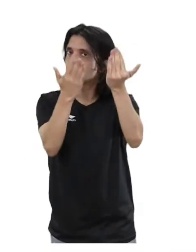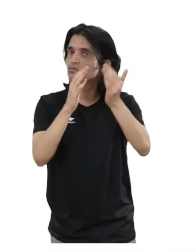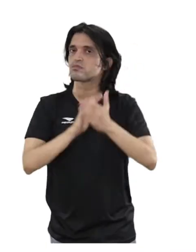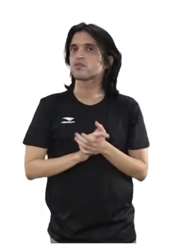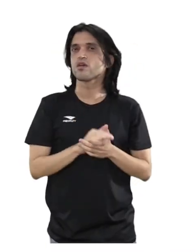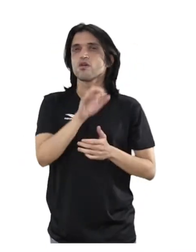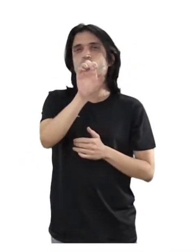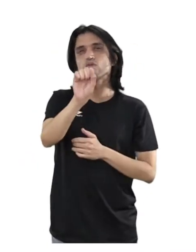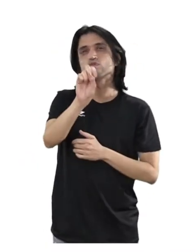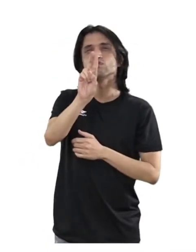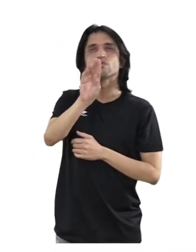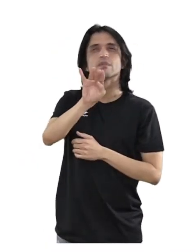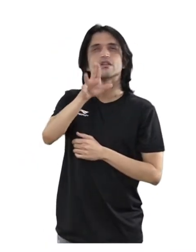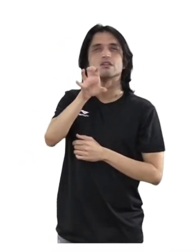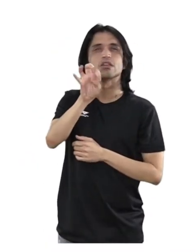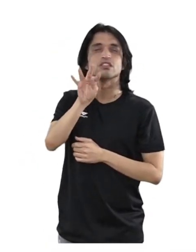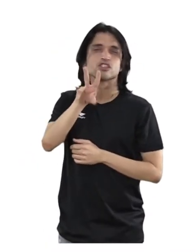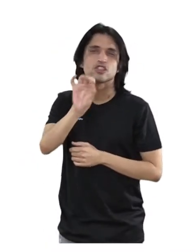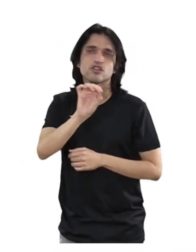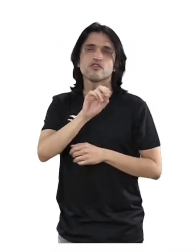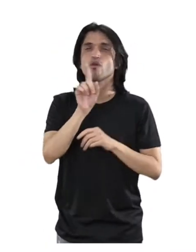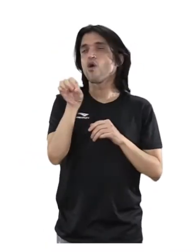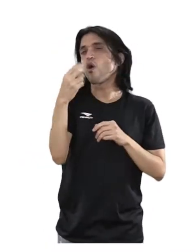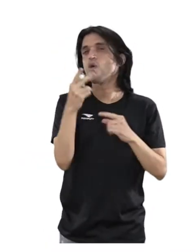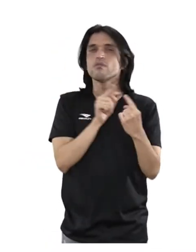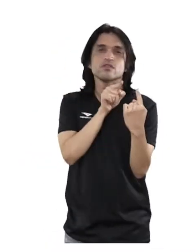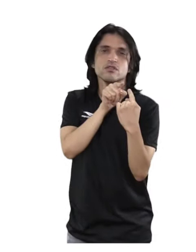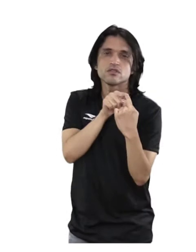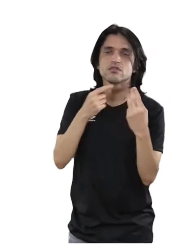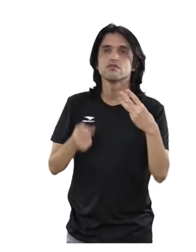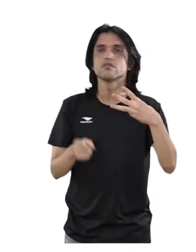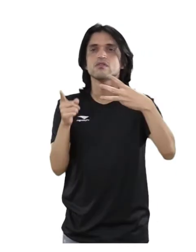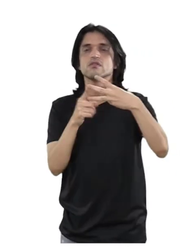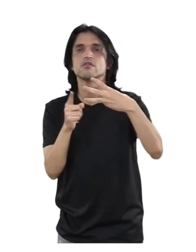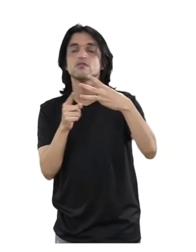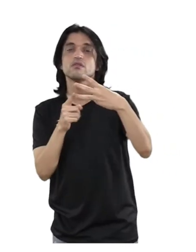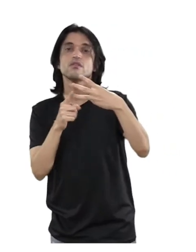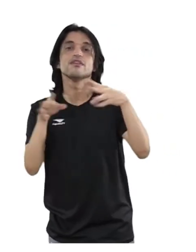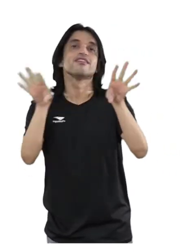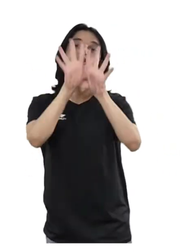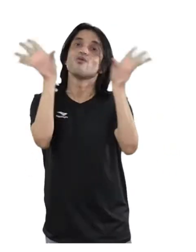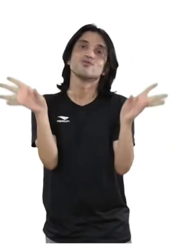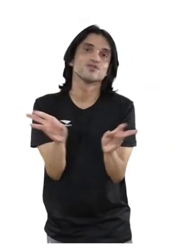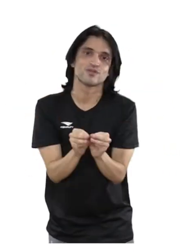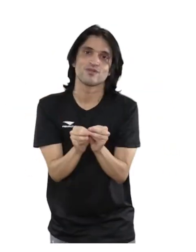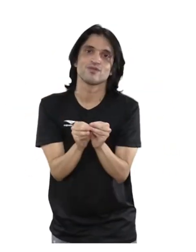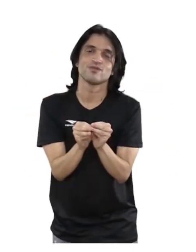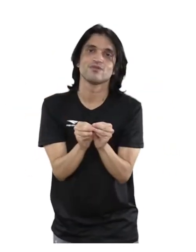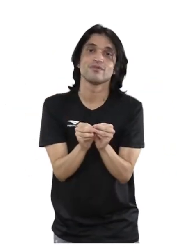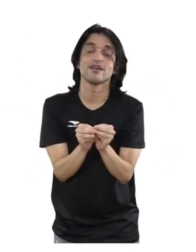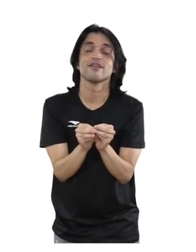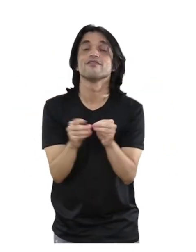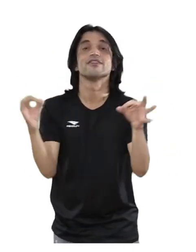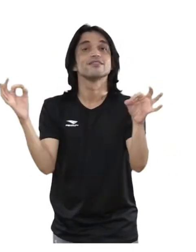descrição. Conclusão, finalização da apresentação e caracterização de algo.